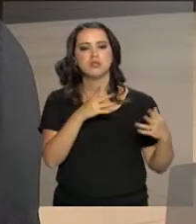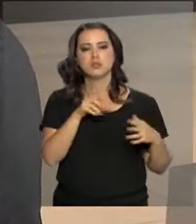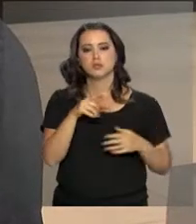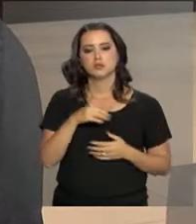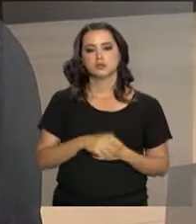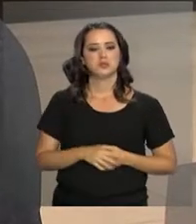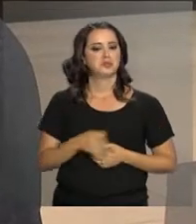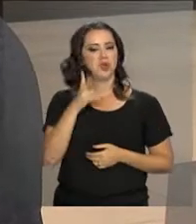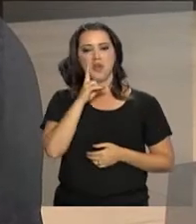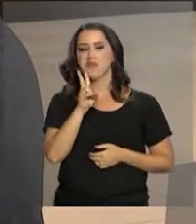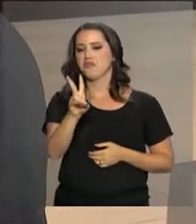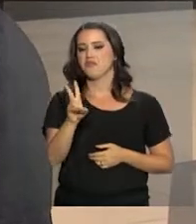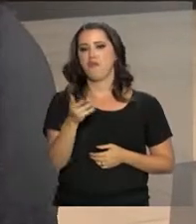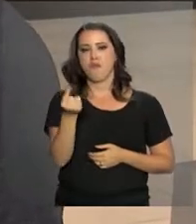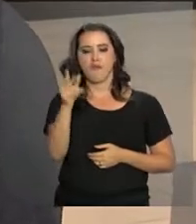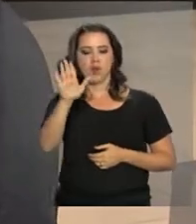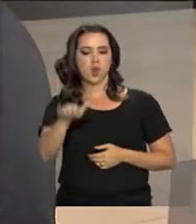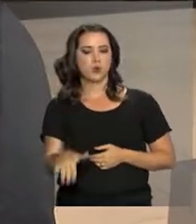valor total,